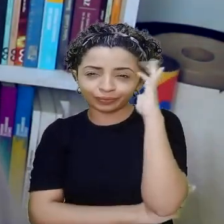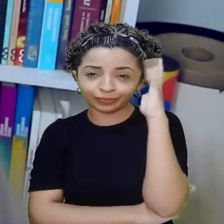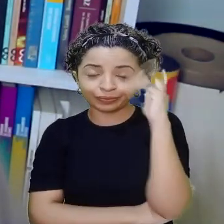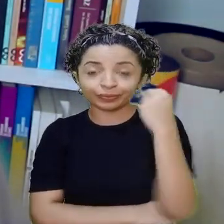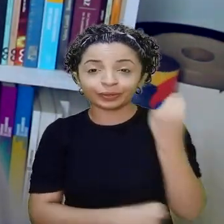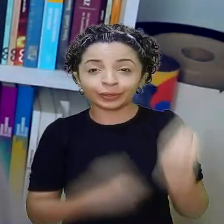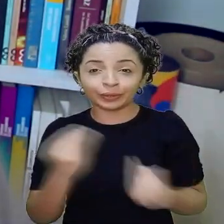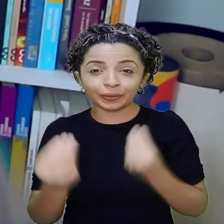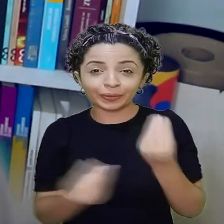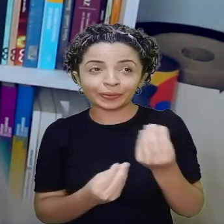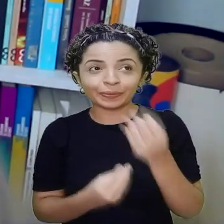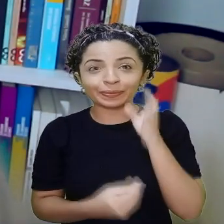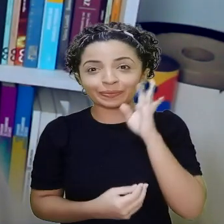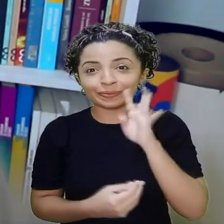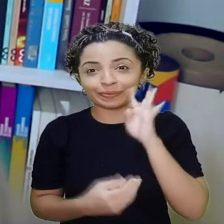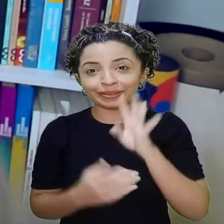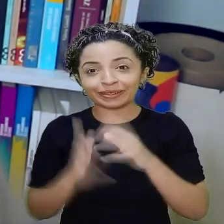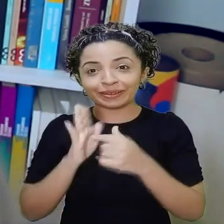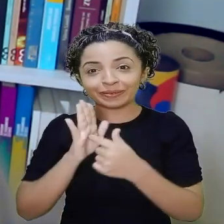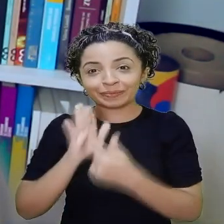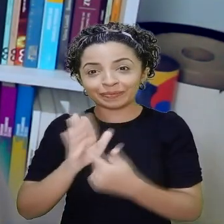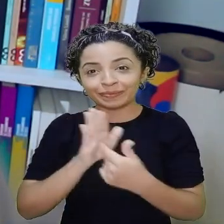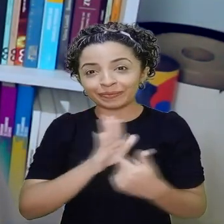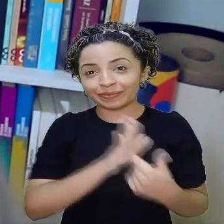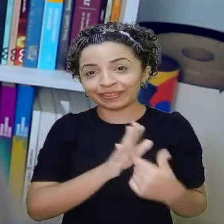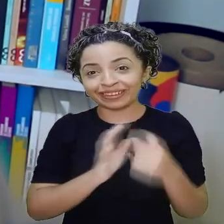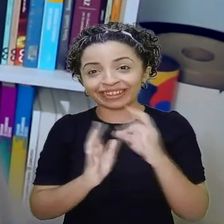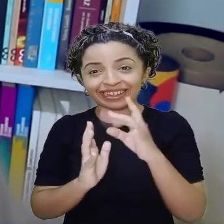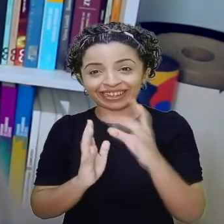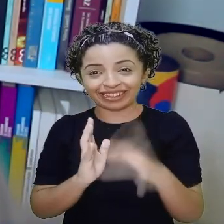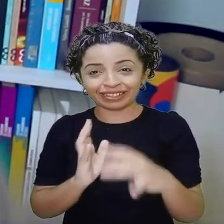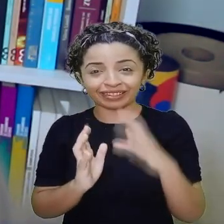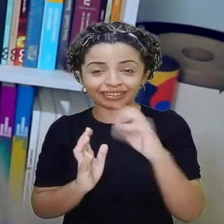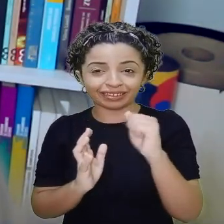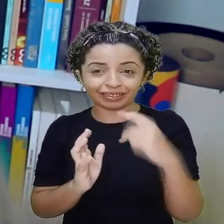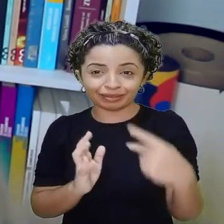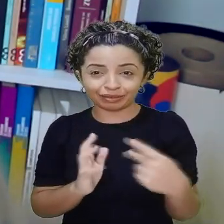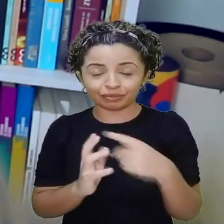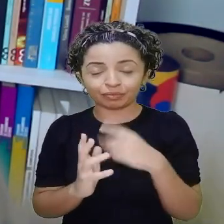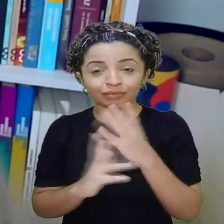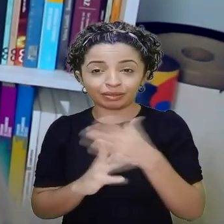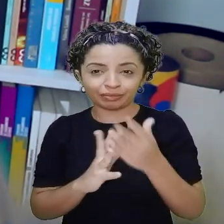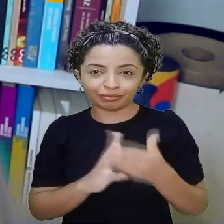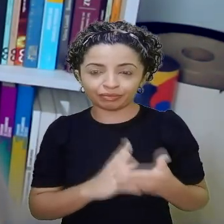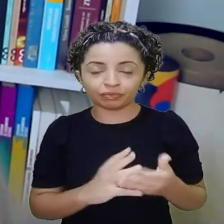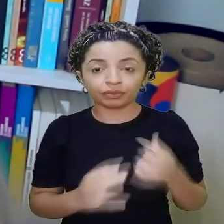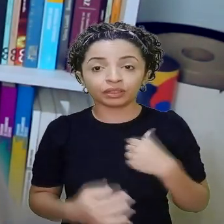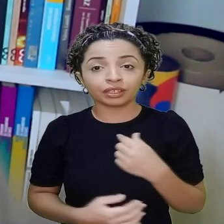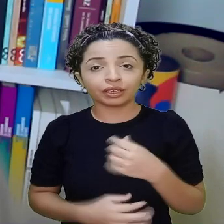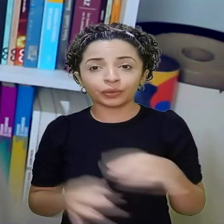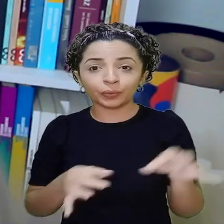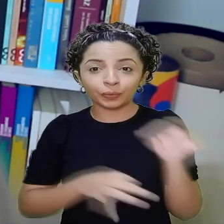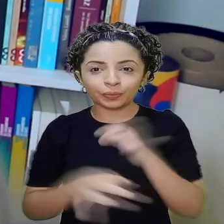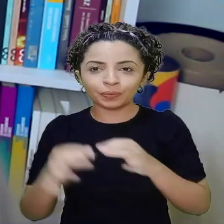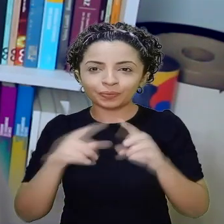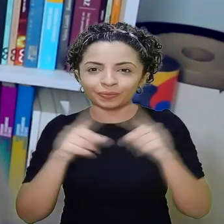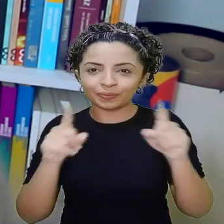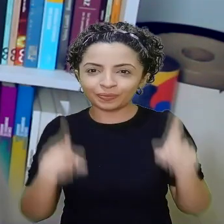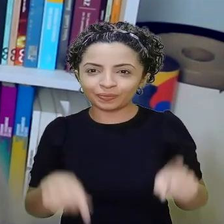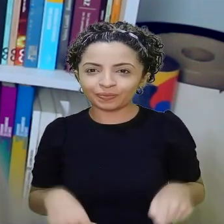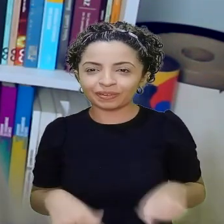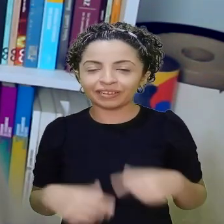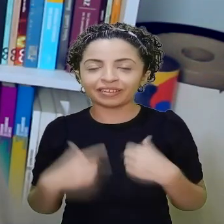forma bacana de eu tentar apresentar cada um desses capítulos aqui para vocês. Eu tinha planos para esse livro assim, de